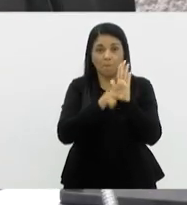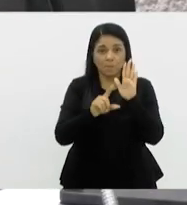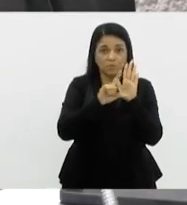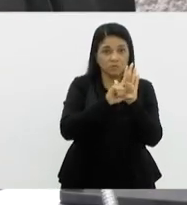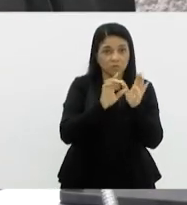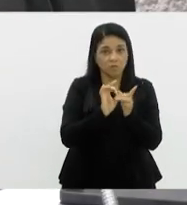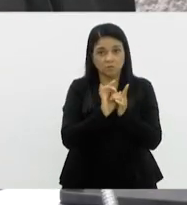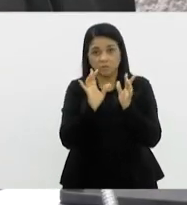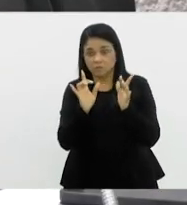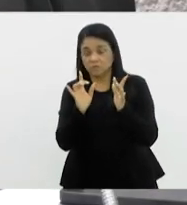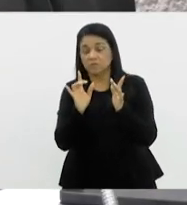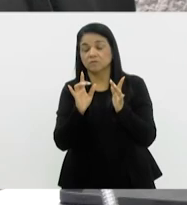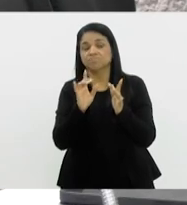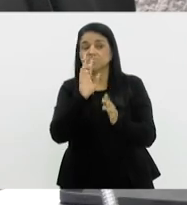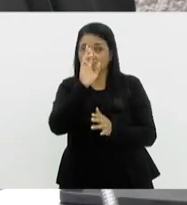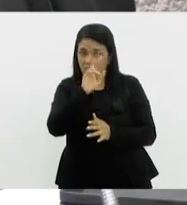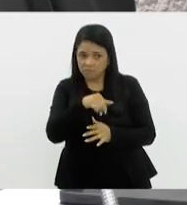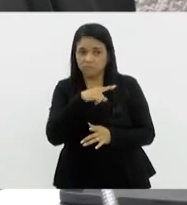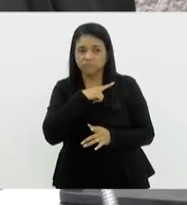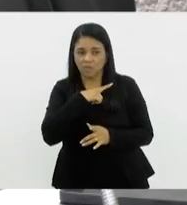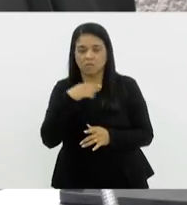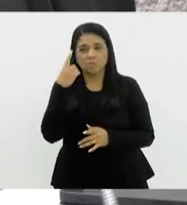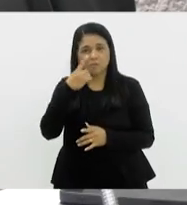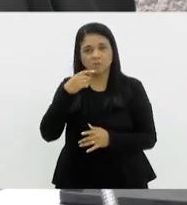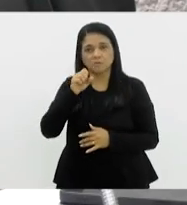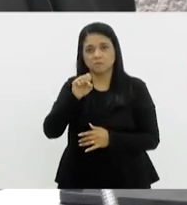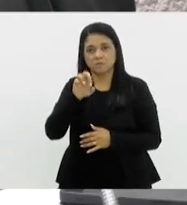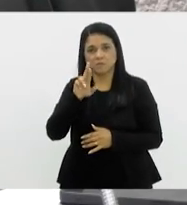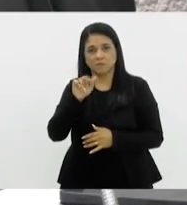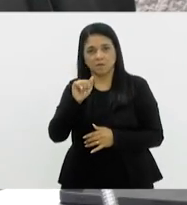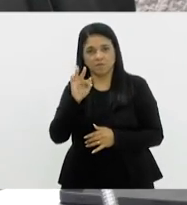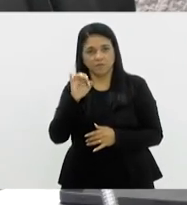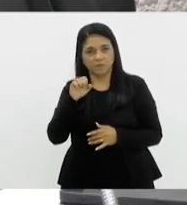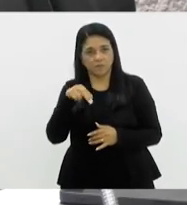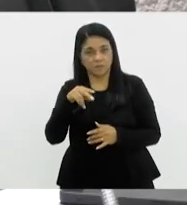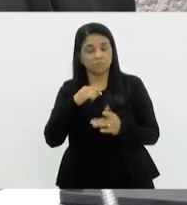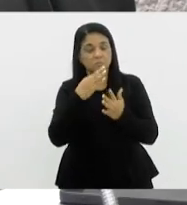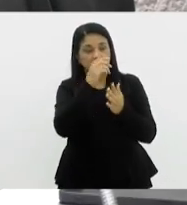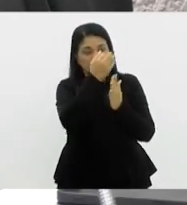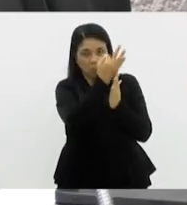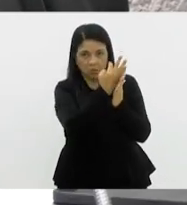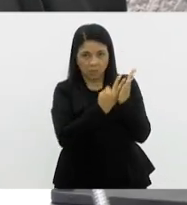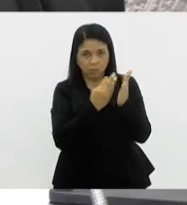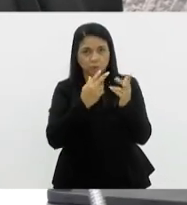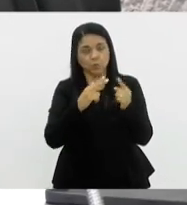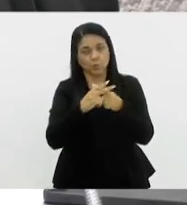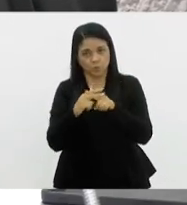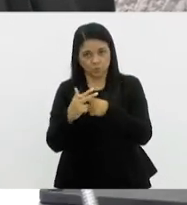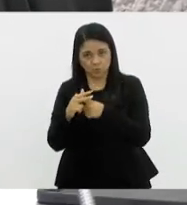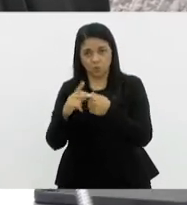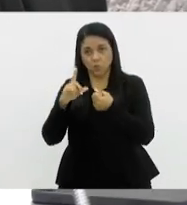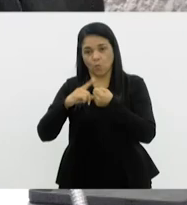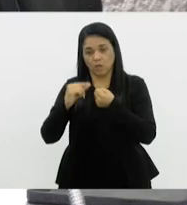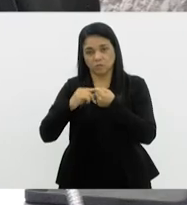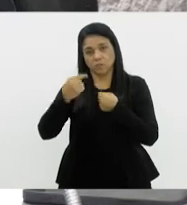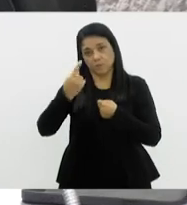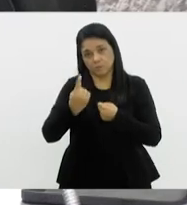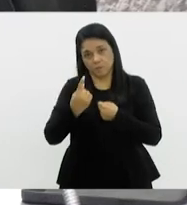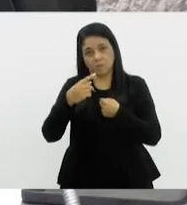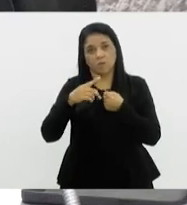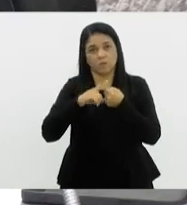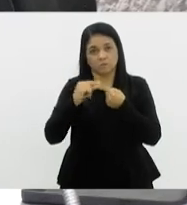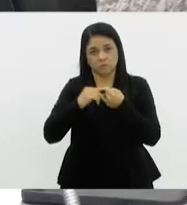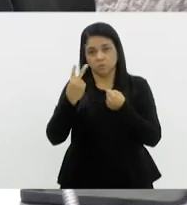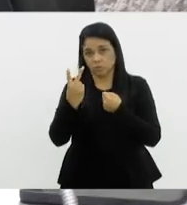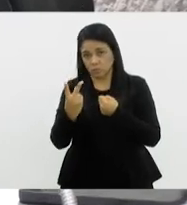pertinente a fala do deputado Serafini. Primeiro, para corrigir o texto, botando autorizativo desde o artigo 1º, aí teria que alterar o artigo 2º também,